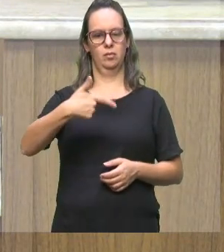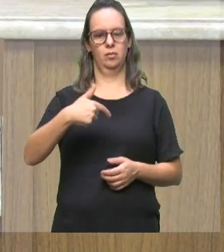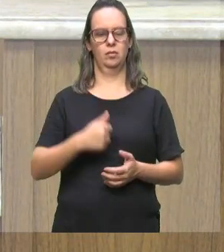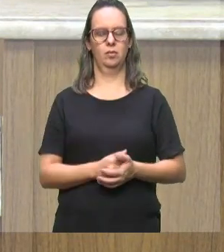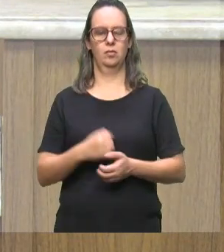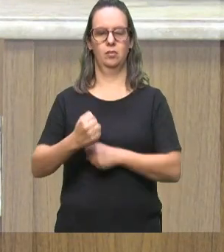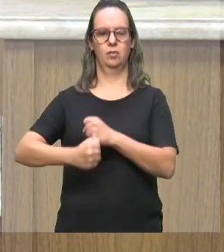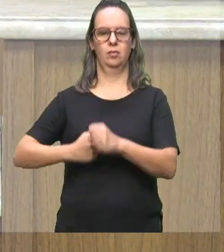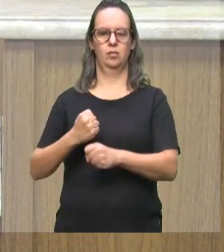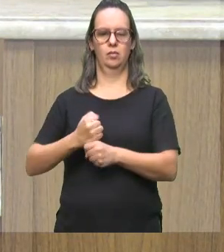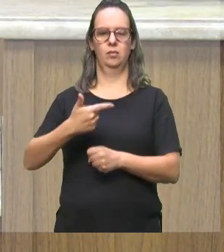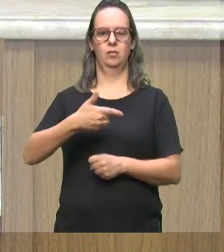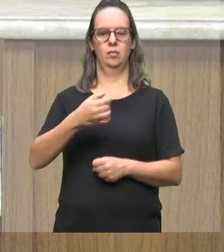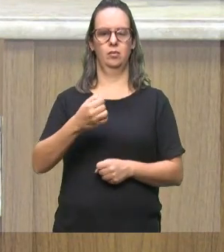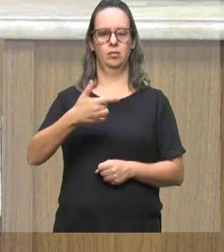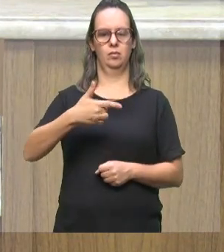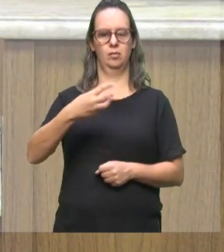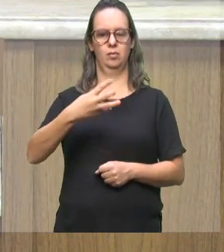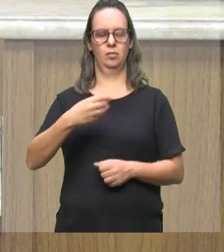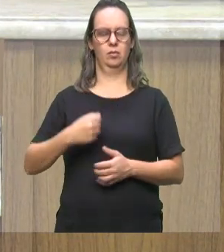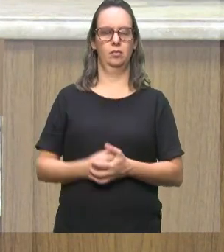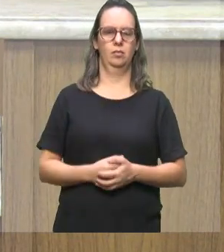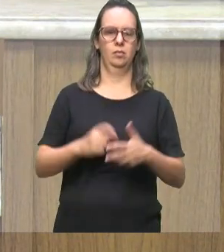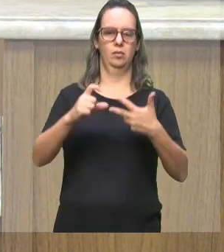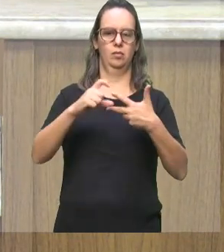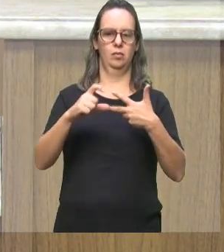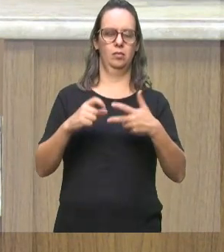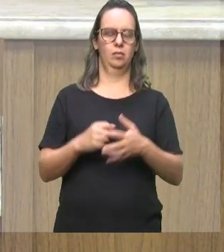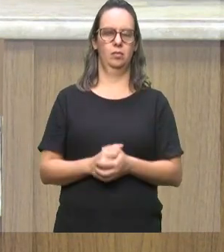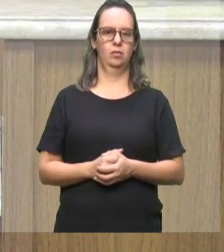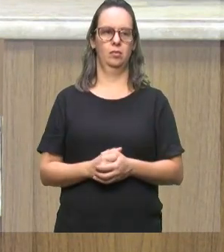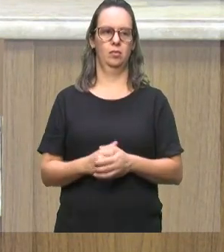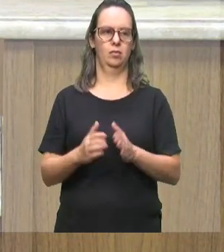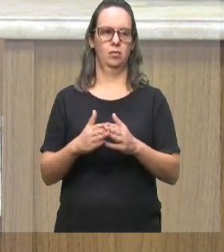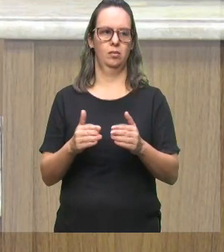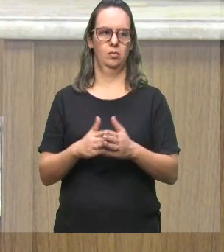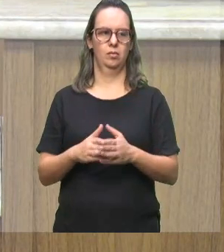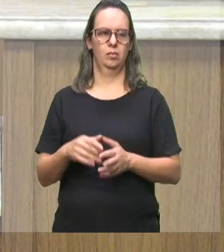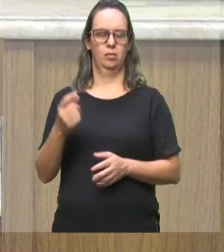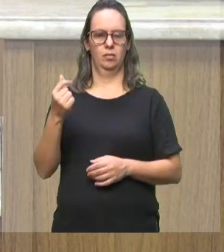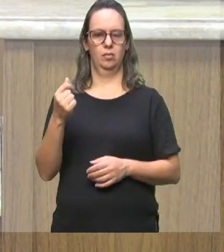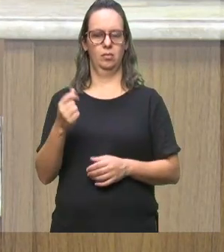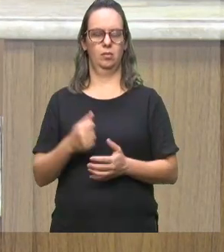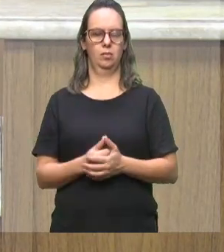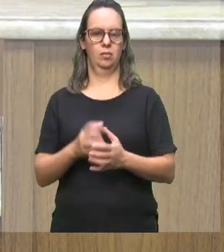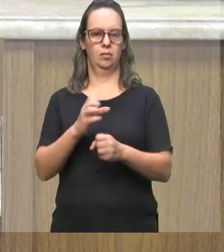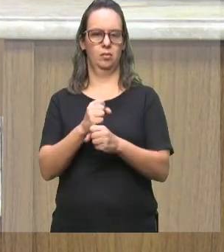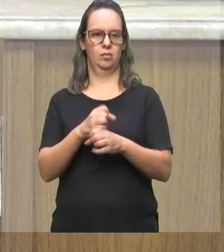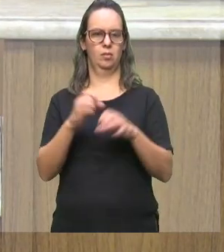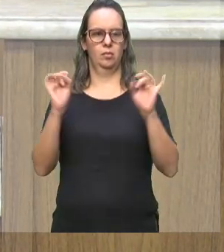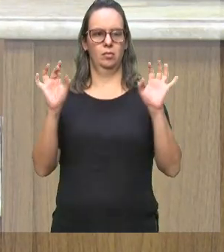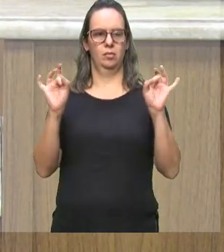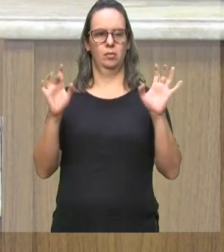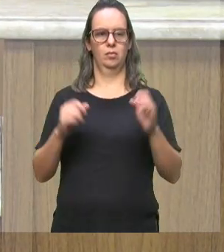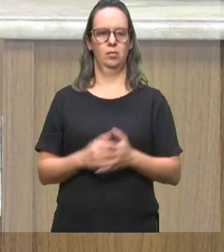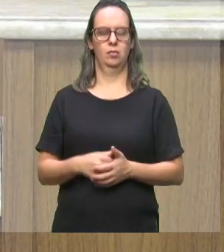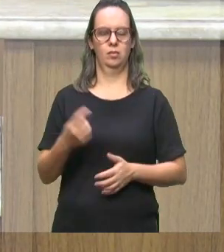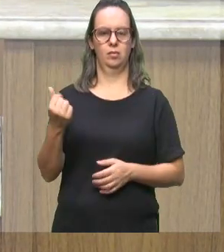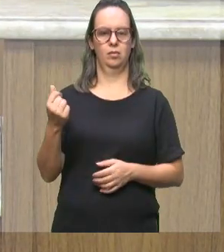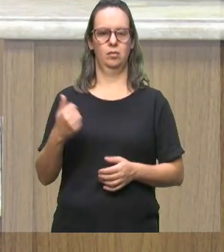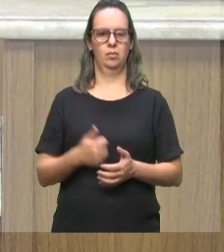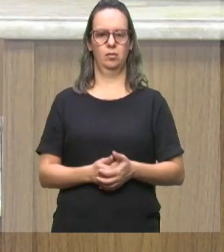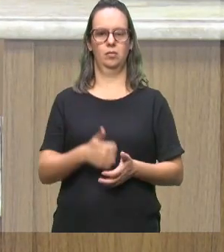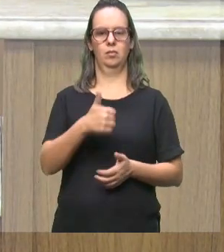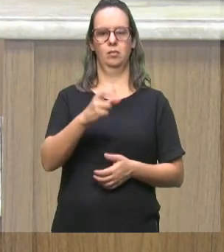32/2024 do Poder Executivo dispõe sobre abertura de crédito adicional especial para os fins que especifica no valor de